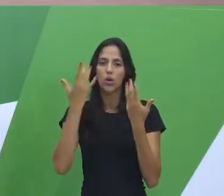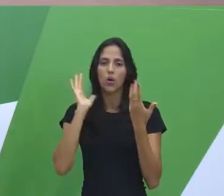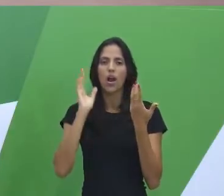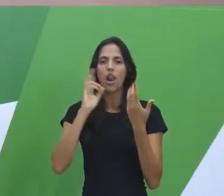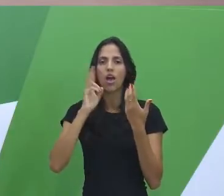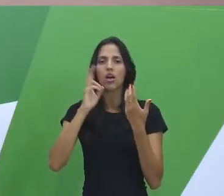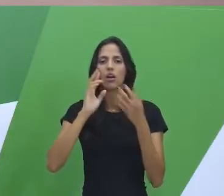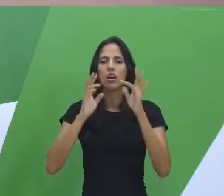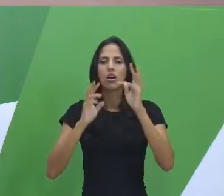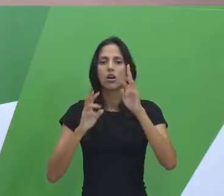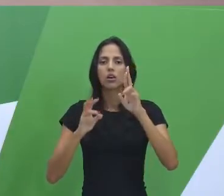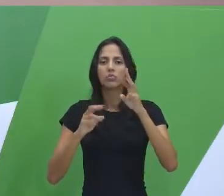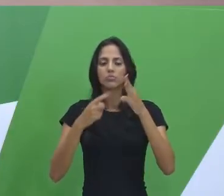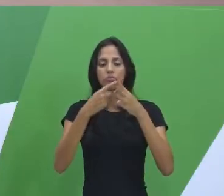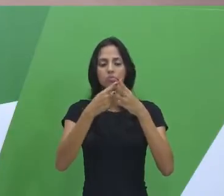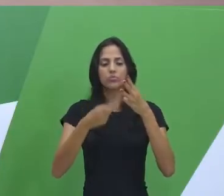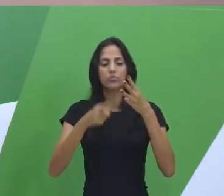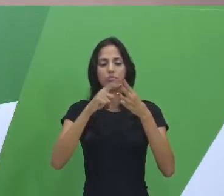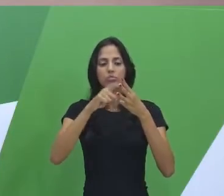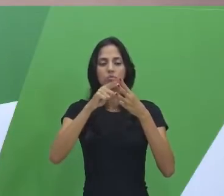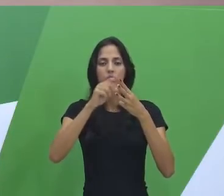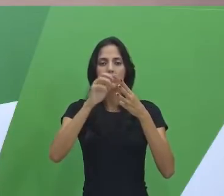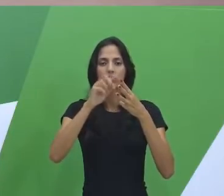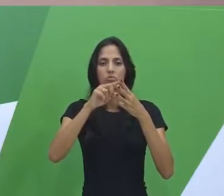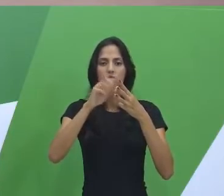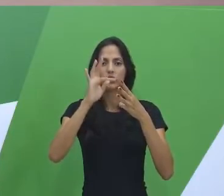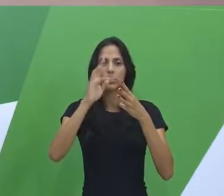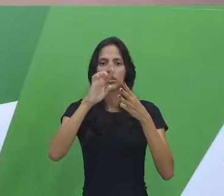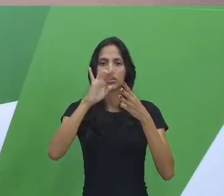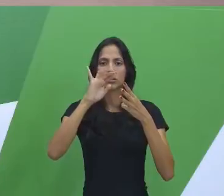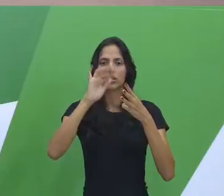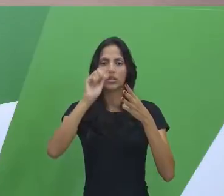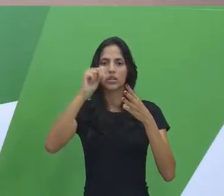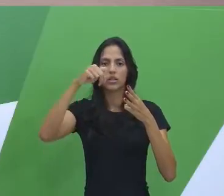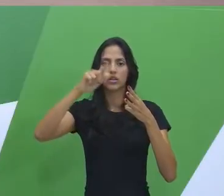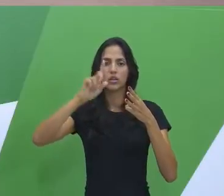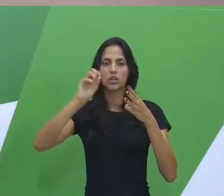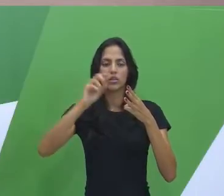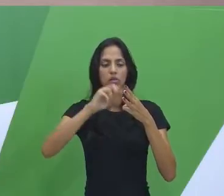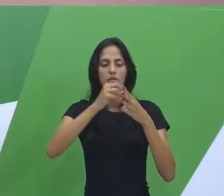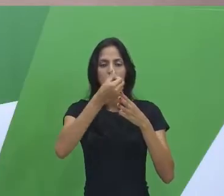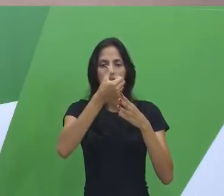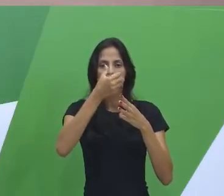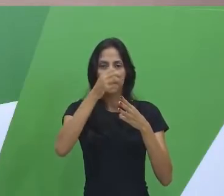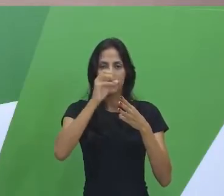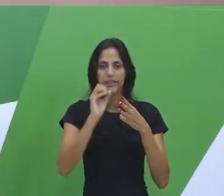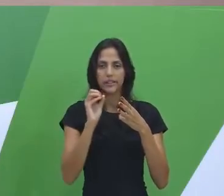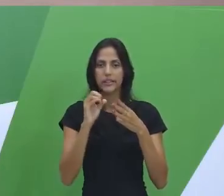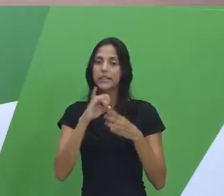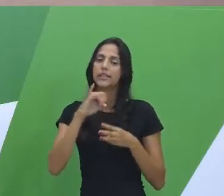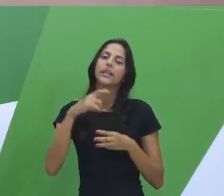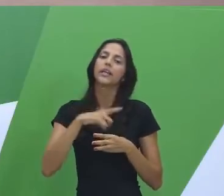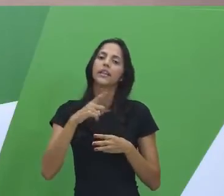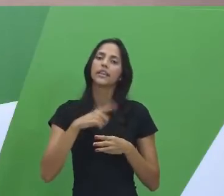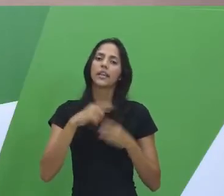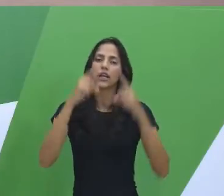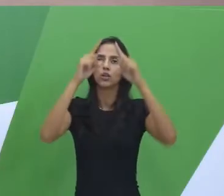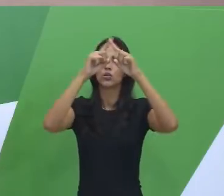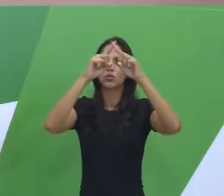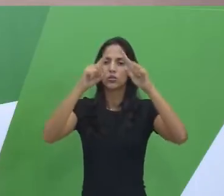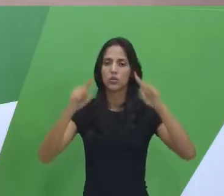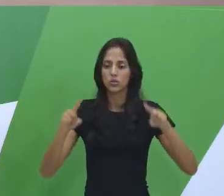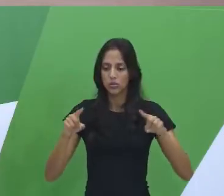ângulos notáveis. Triângulo com todos os seus ângulos de 60 graus. Ora, se eu tenho um triângulo